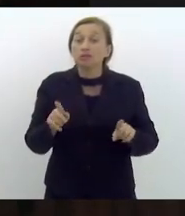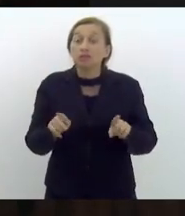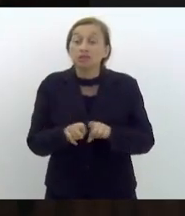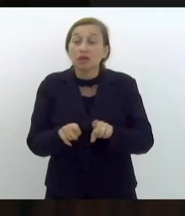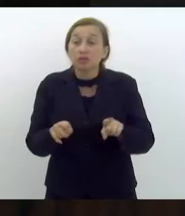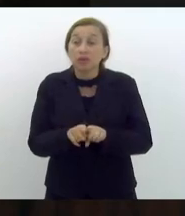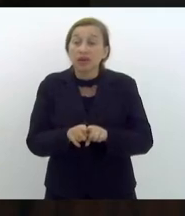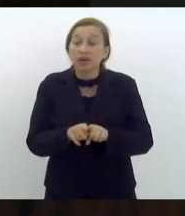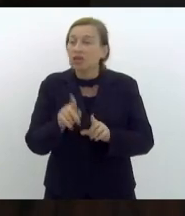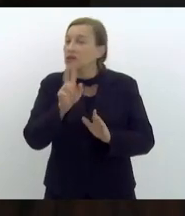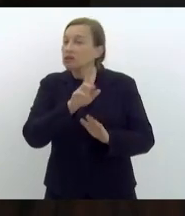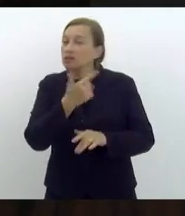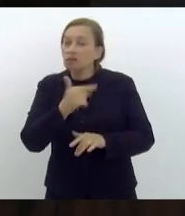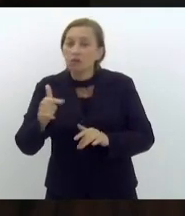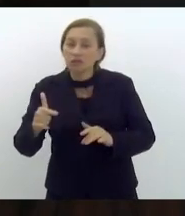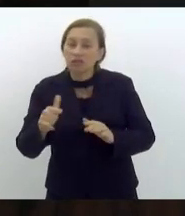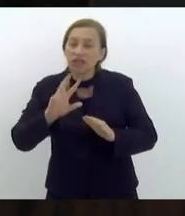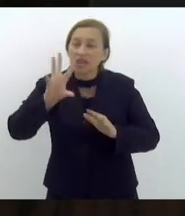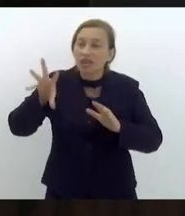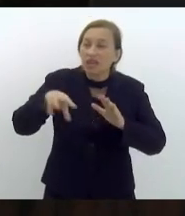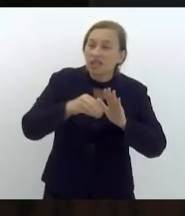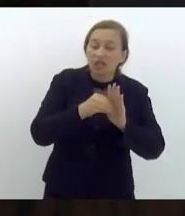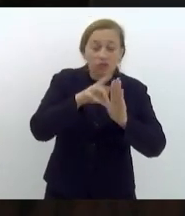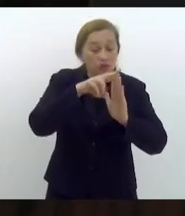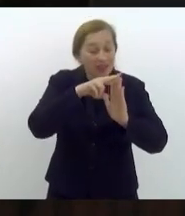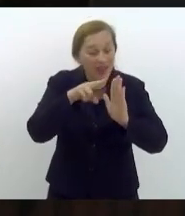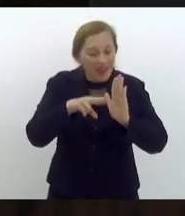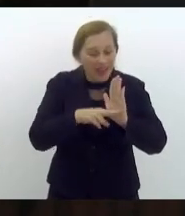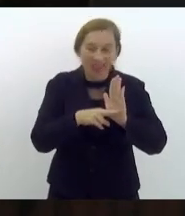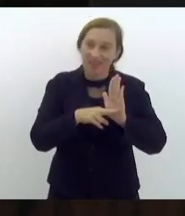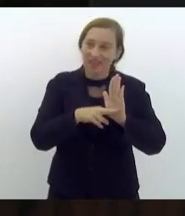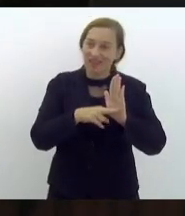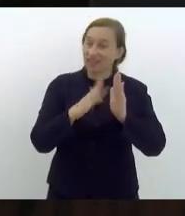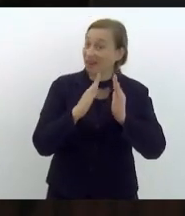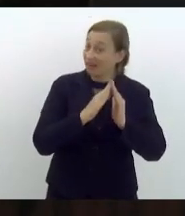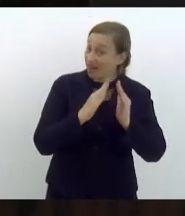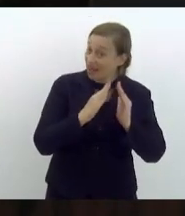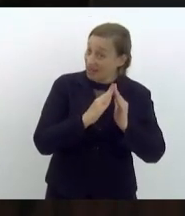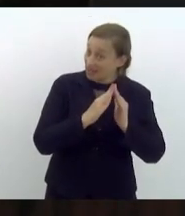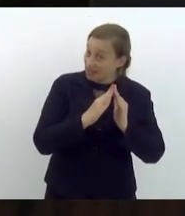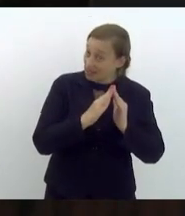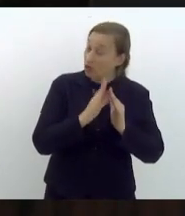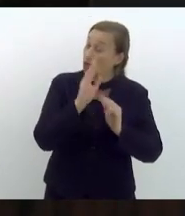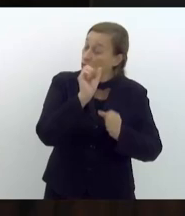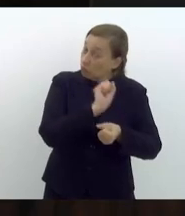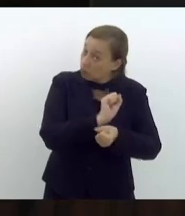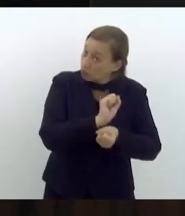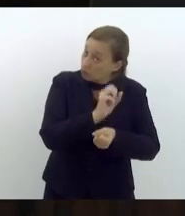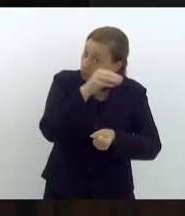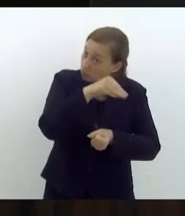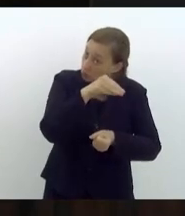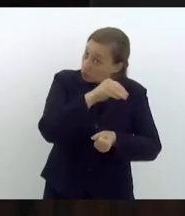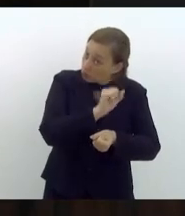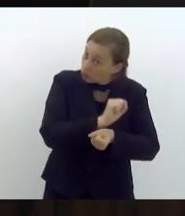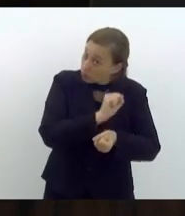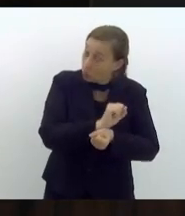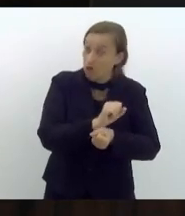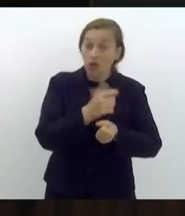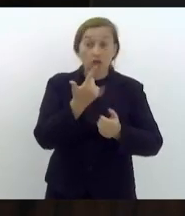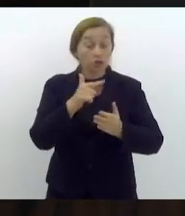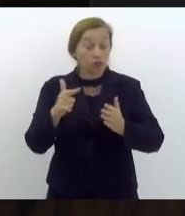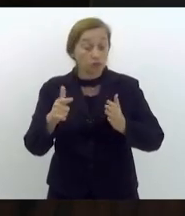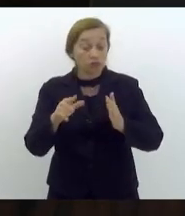descrito no regimento interno de que só um minuto Deputado por favor não